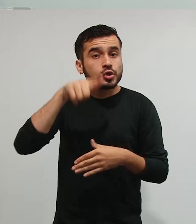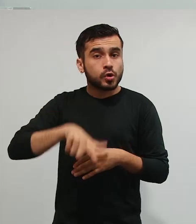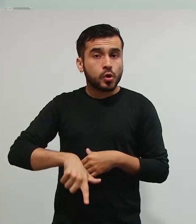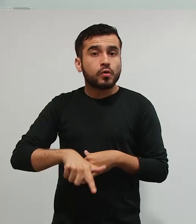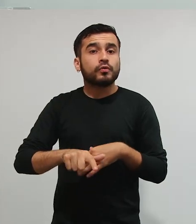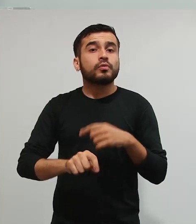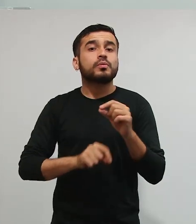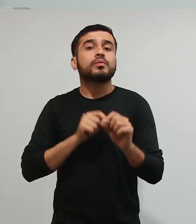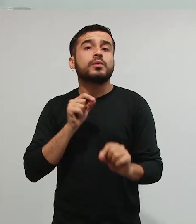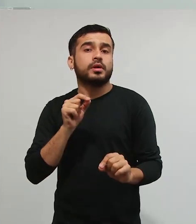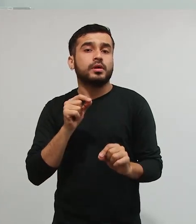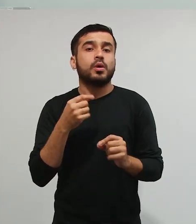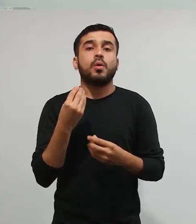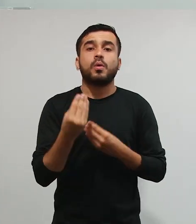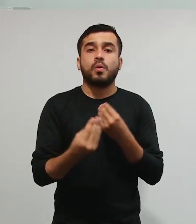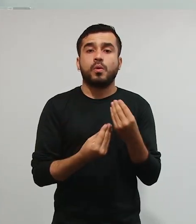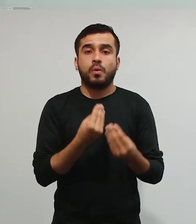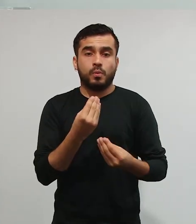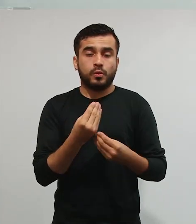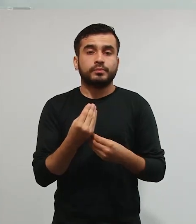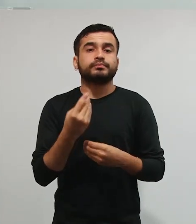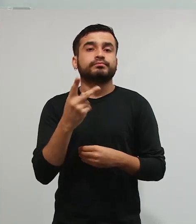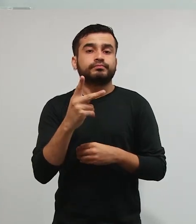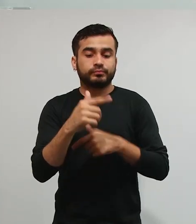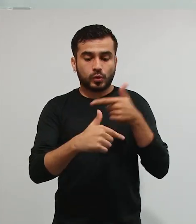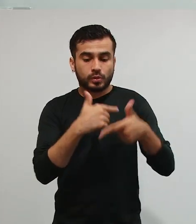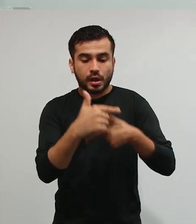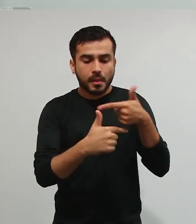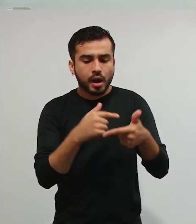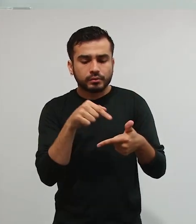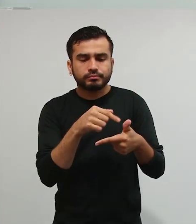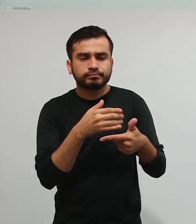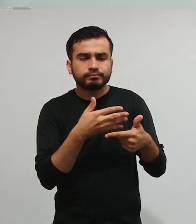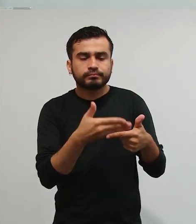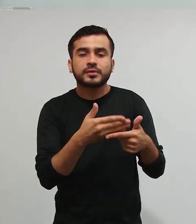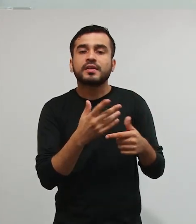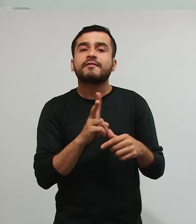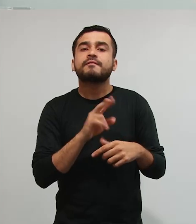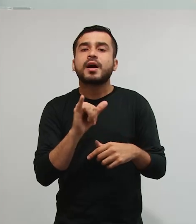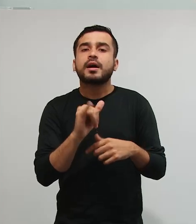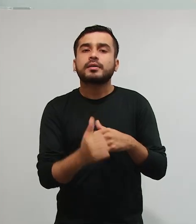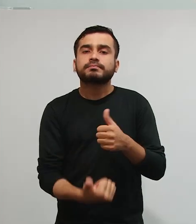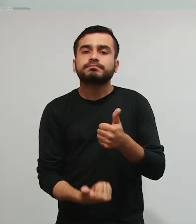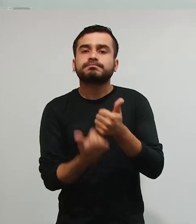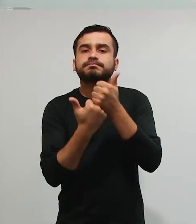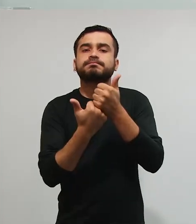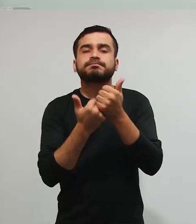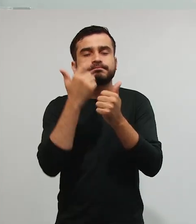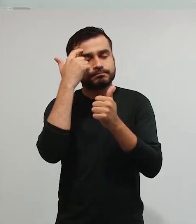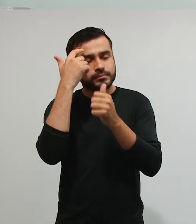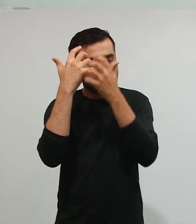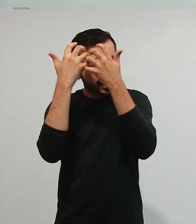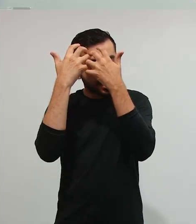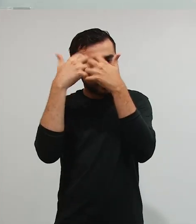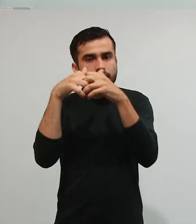temática dizendo como que o trabalho feito até então contribui para a